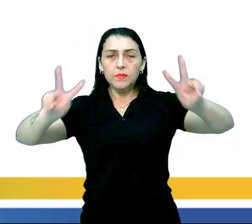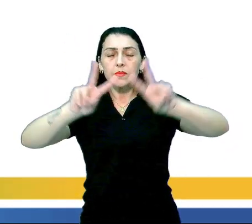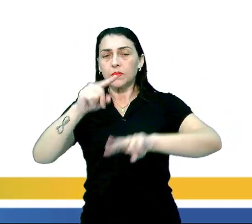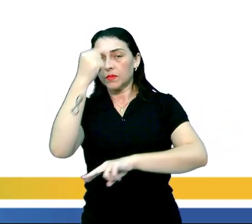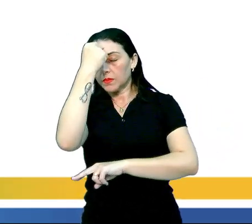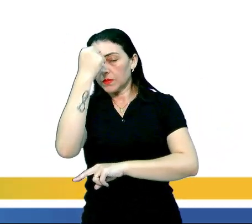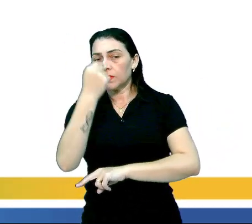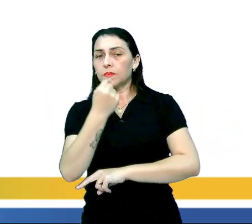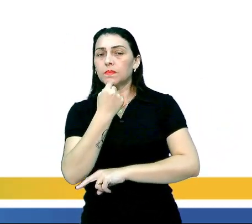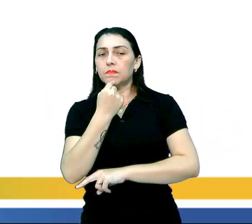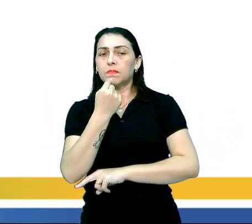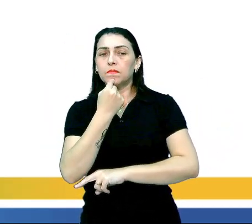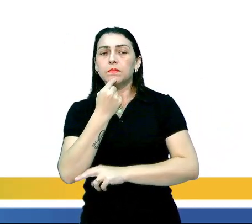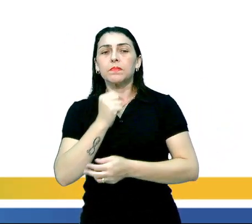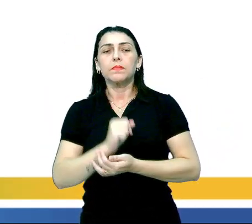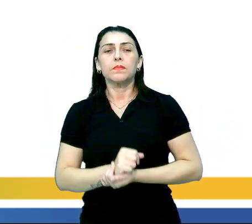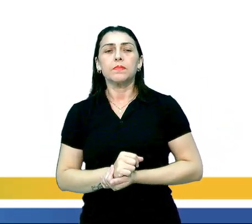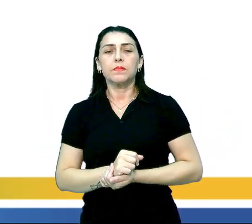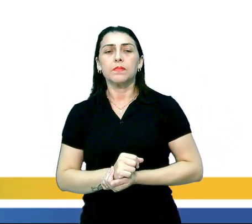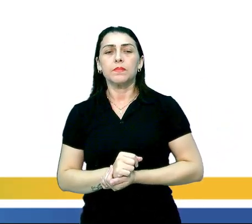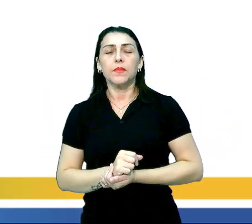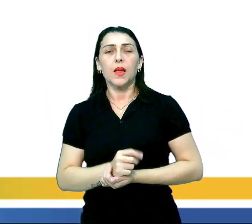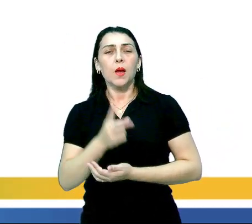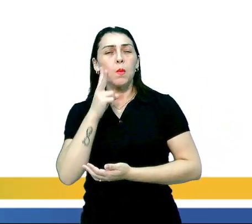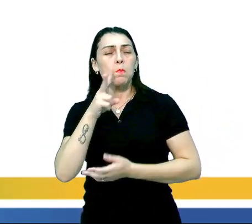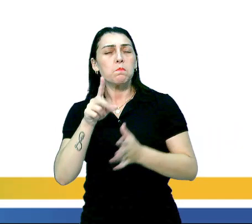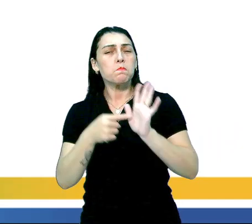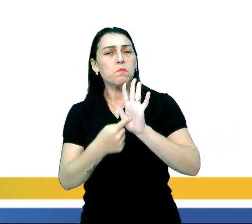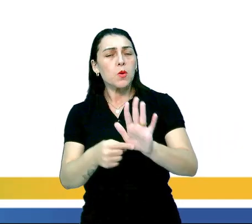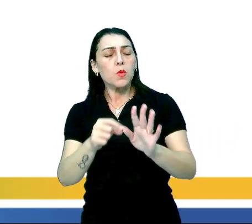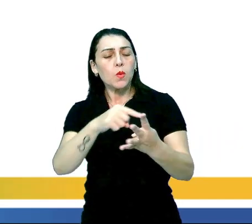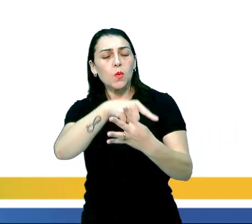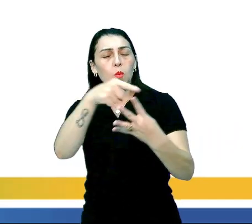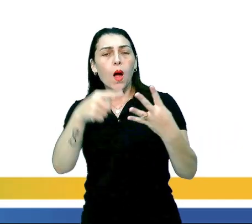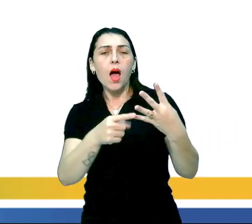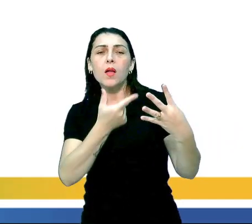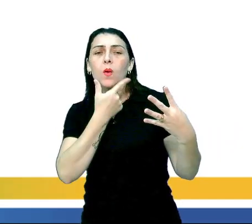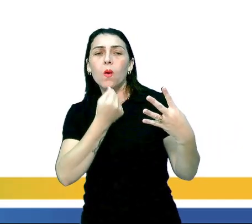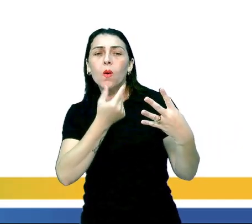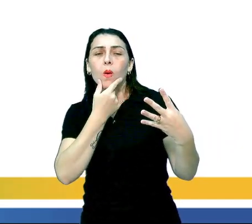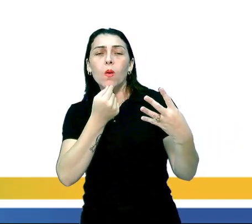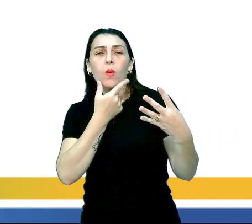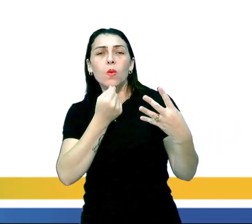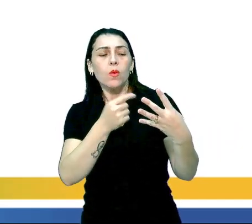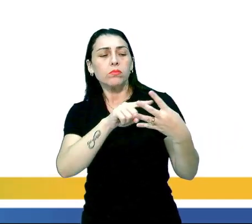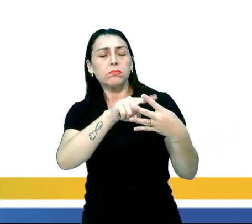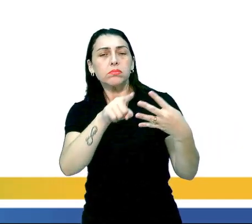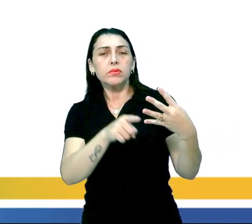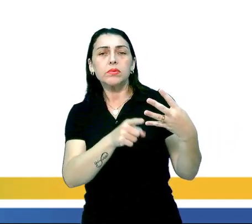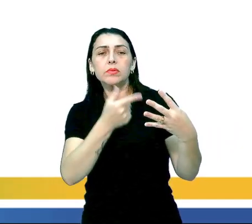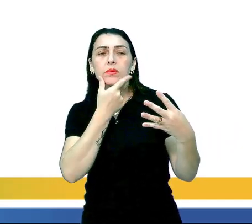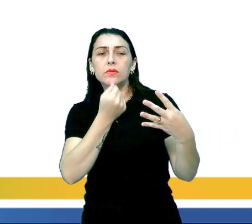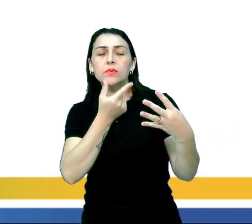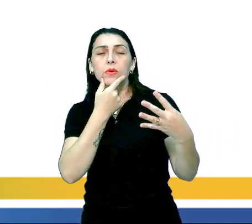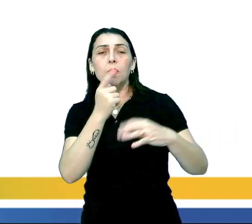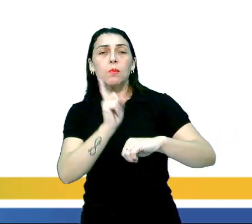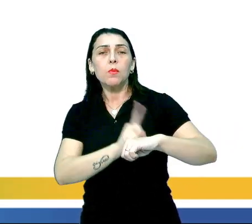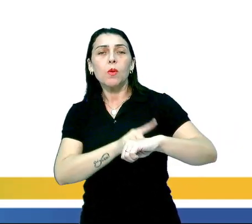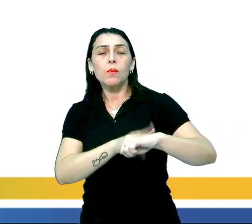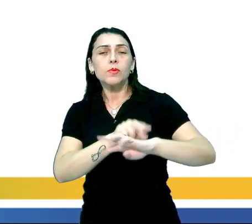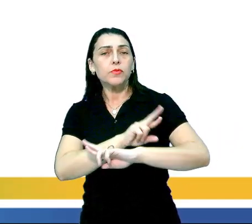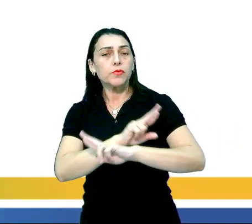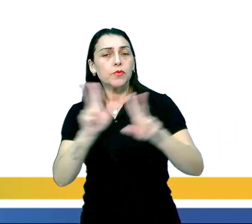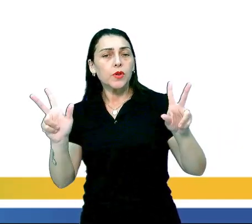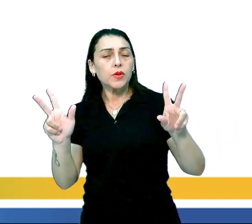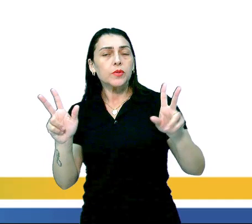uma imagem, e essa imagem retrata o quê? 4 homens. 4 homens em